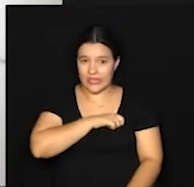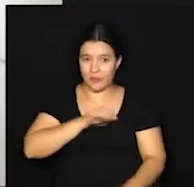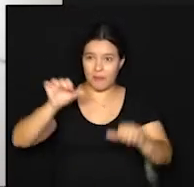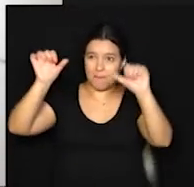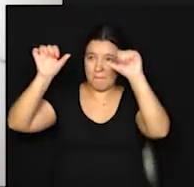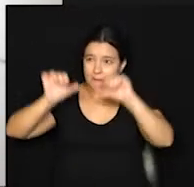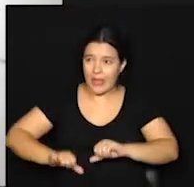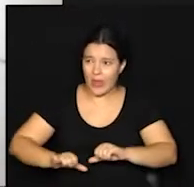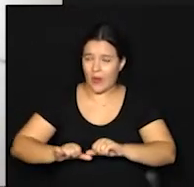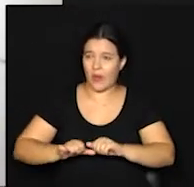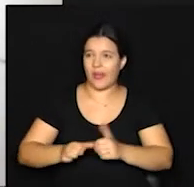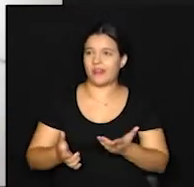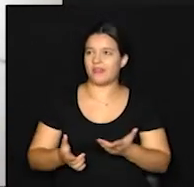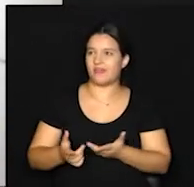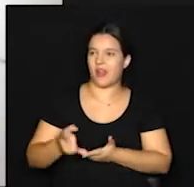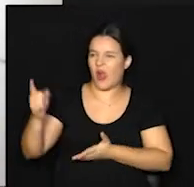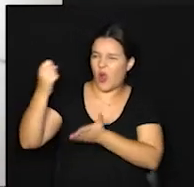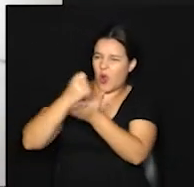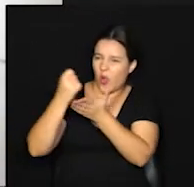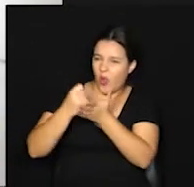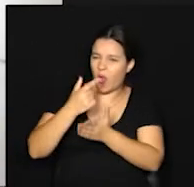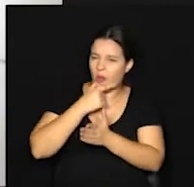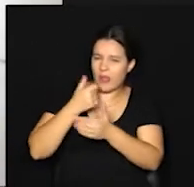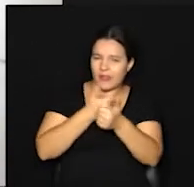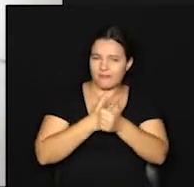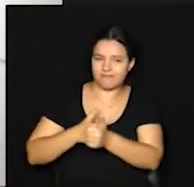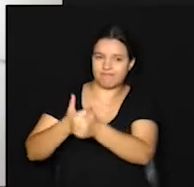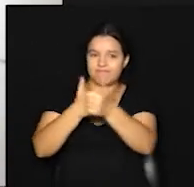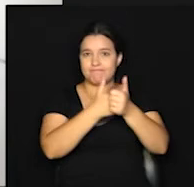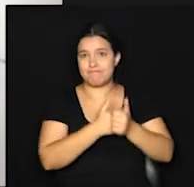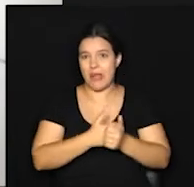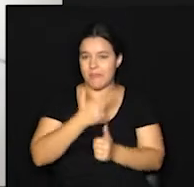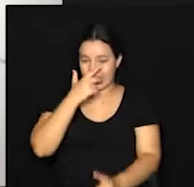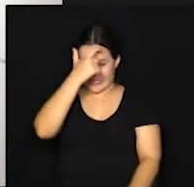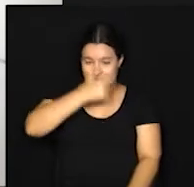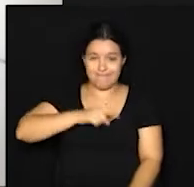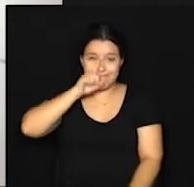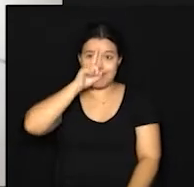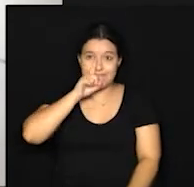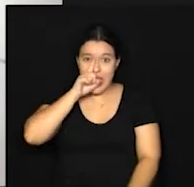acontece assim, de uma forma mais